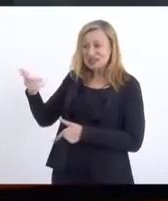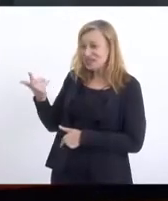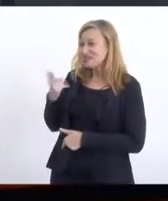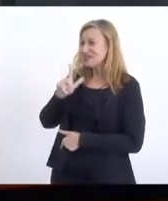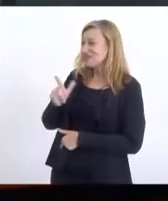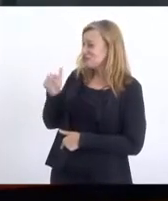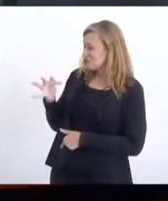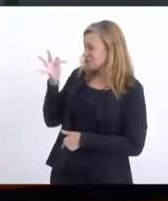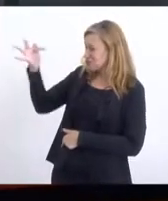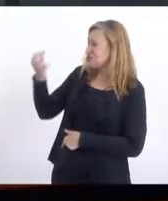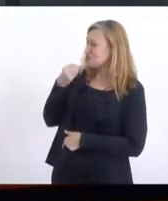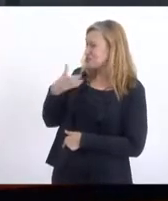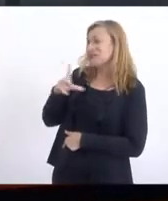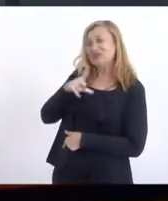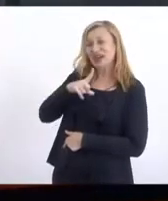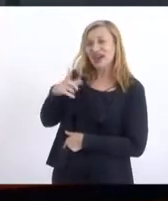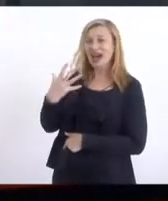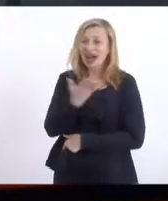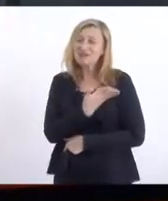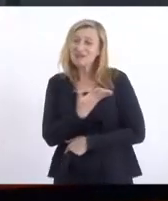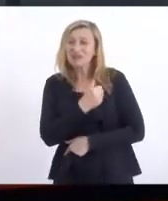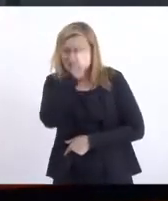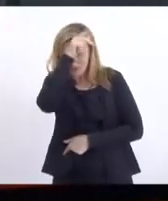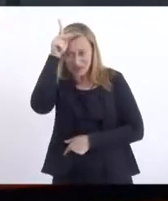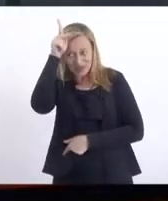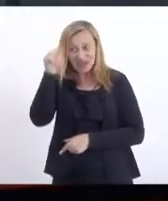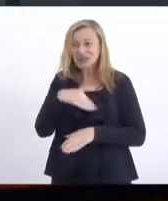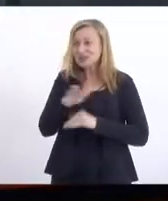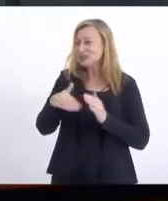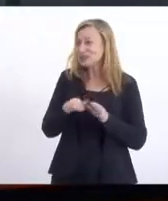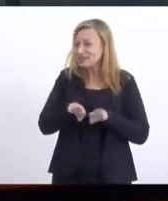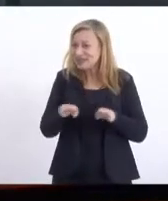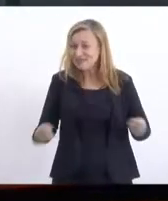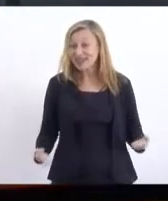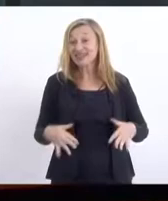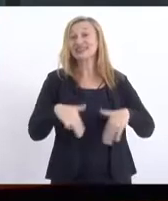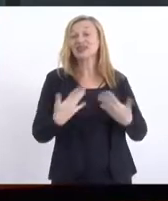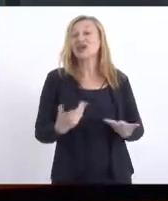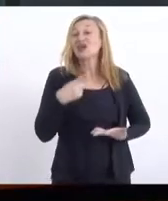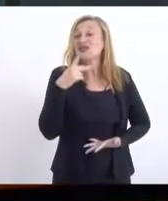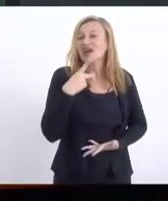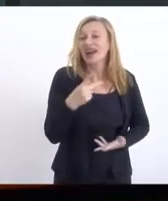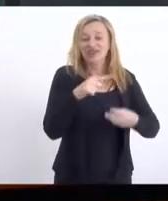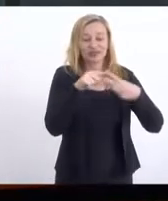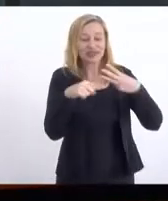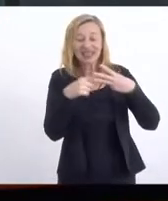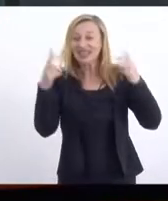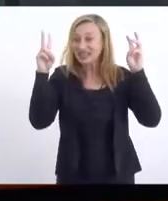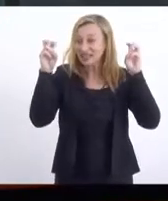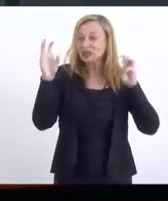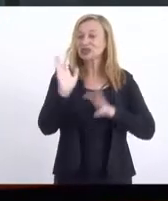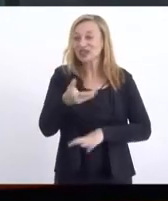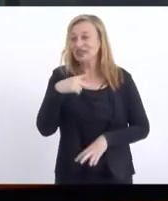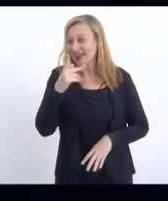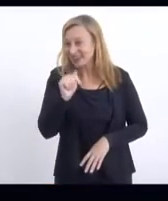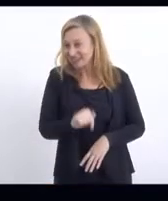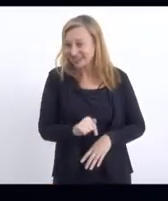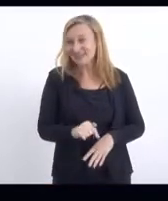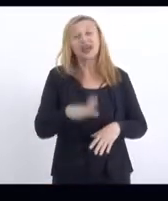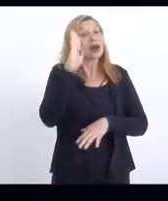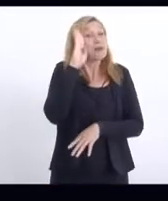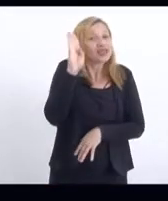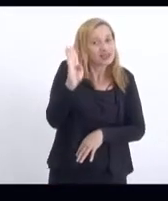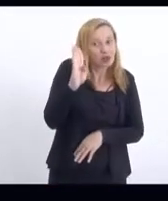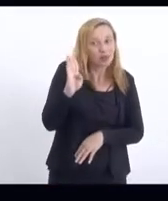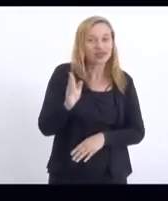tem futuro, os colegas do prefeito, mais pessoas da mesa. Eu vou fixar sobre três assuntos que foi falado aqui,